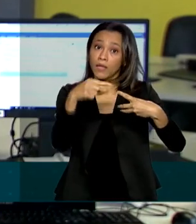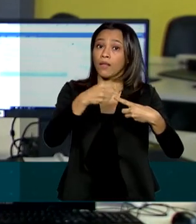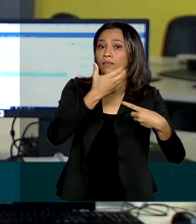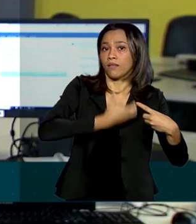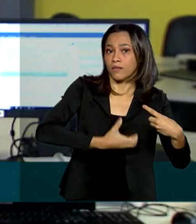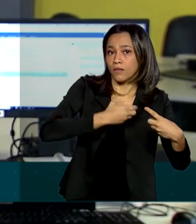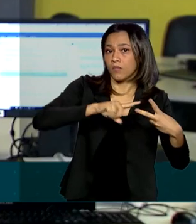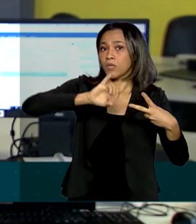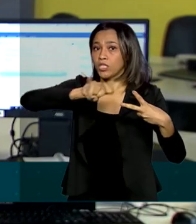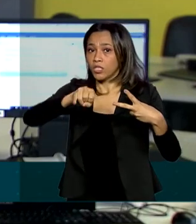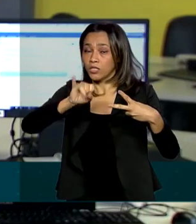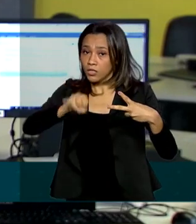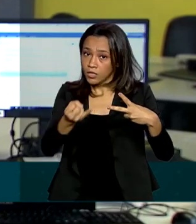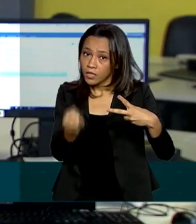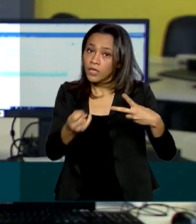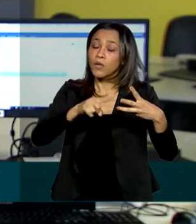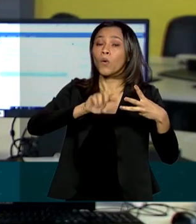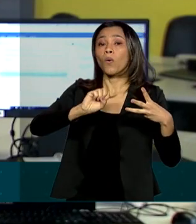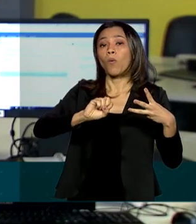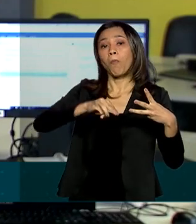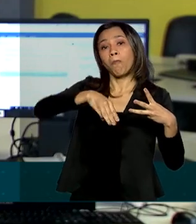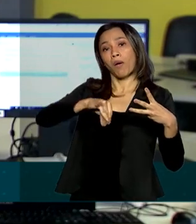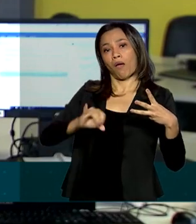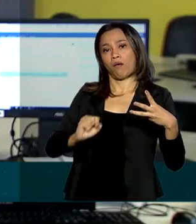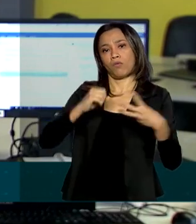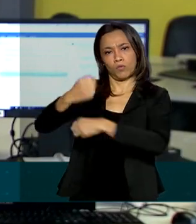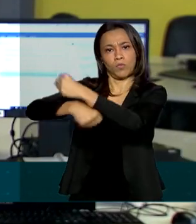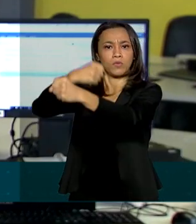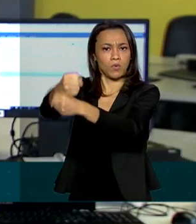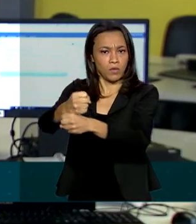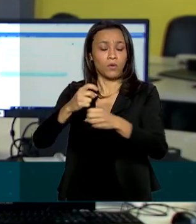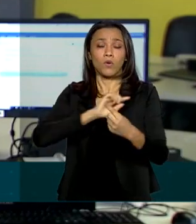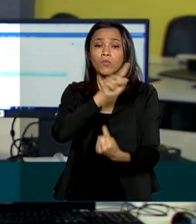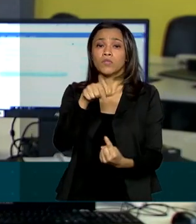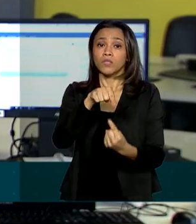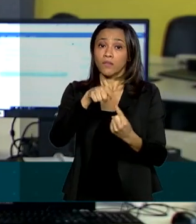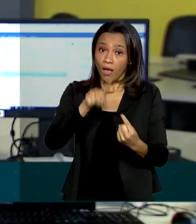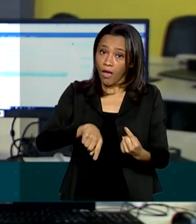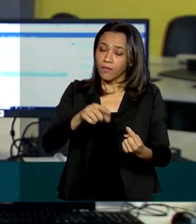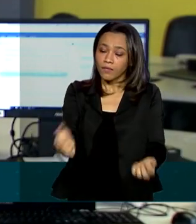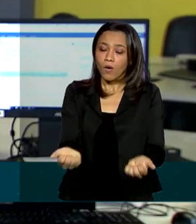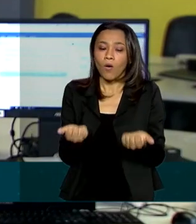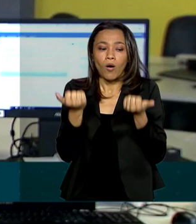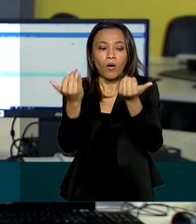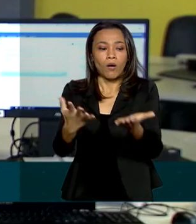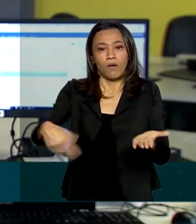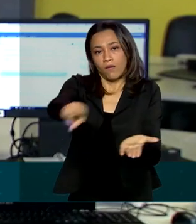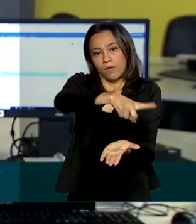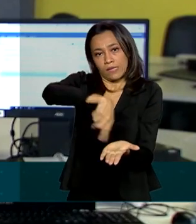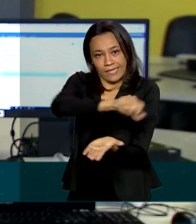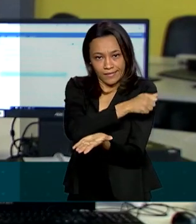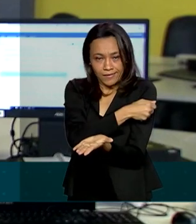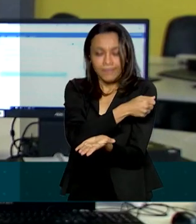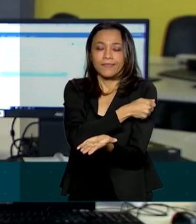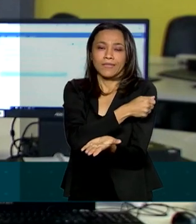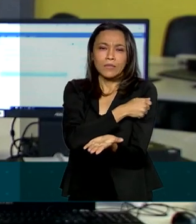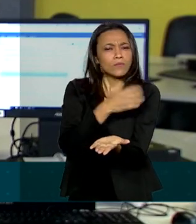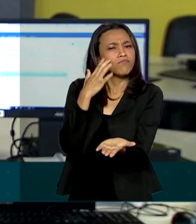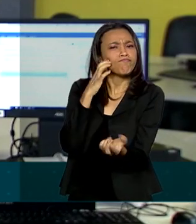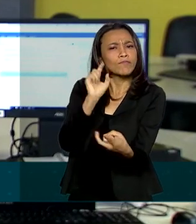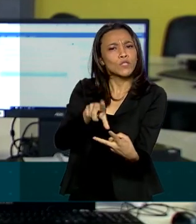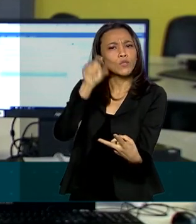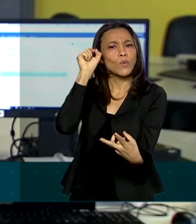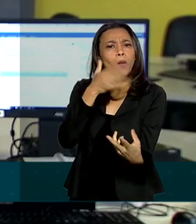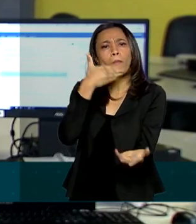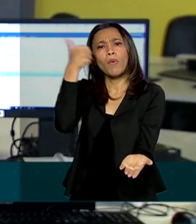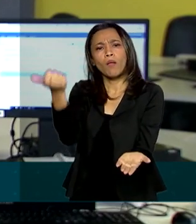ano e janeiro ou maio de 2021. O objetivo é oferecer uma oportunidade para que os próprios candidatos definam quando